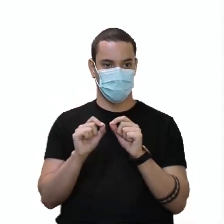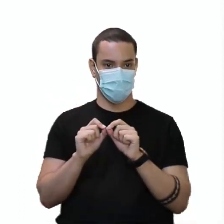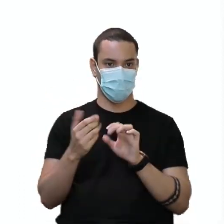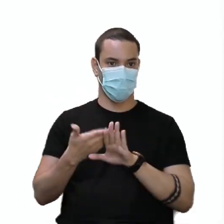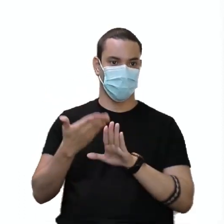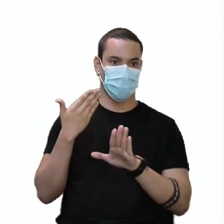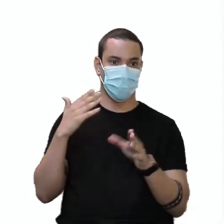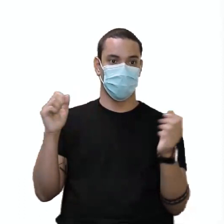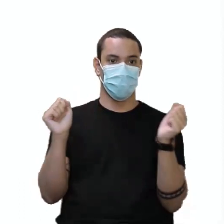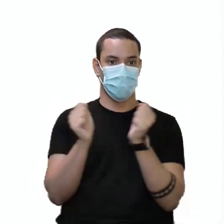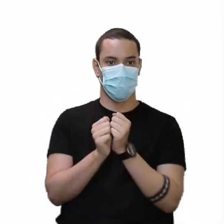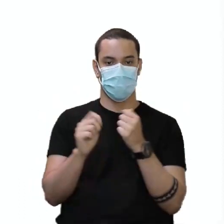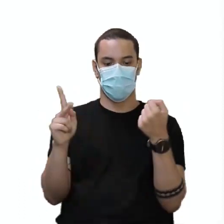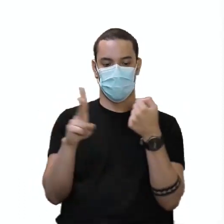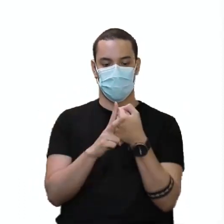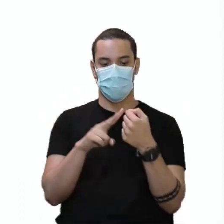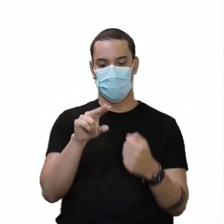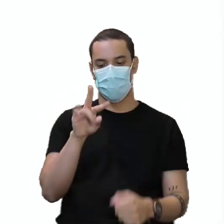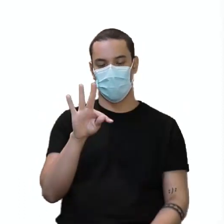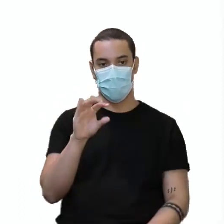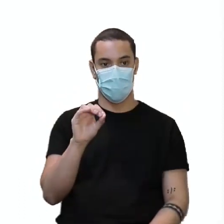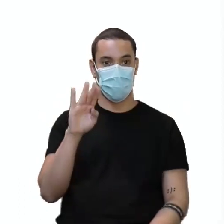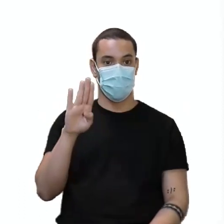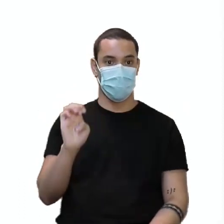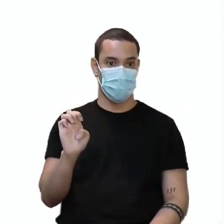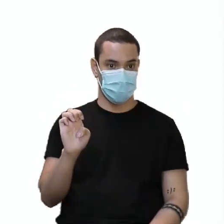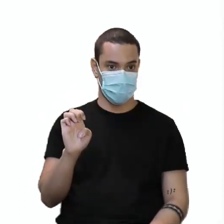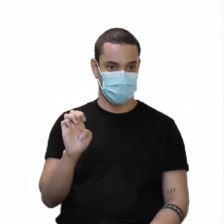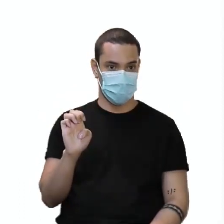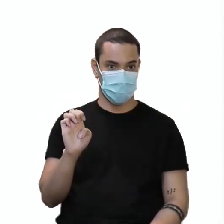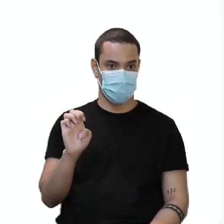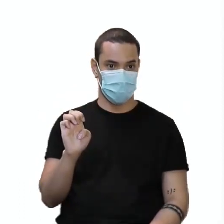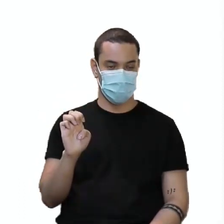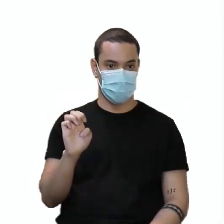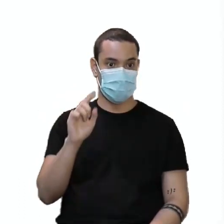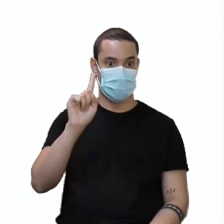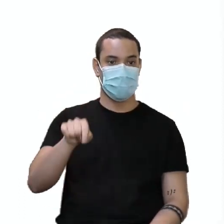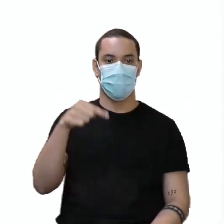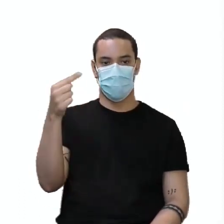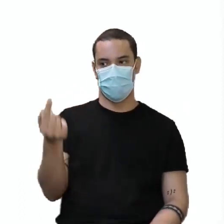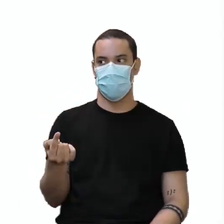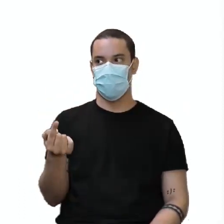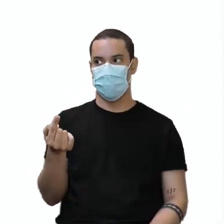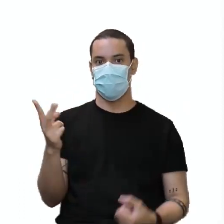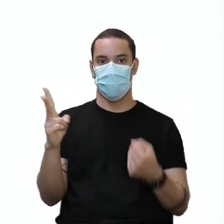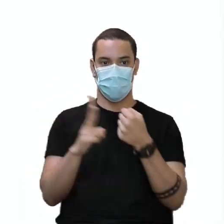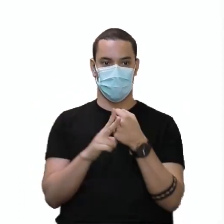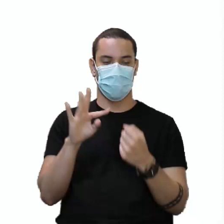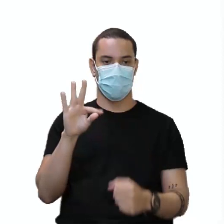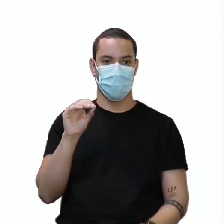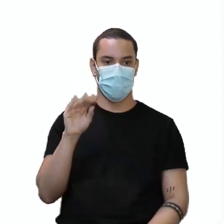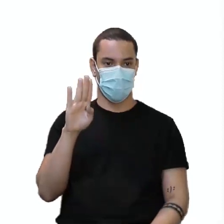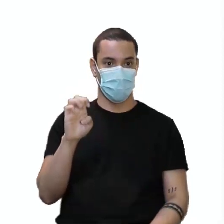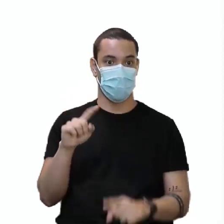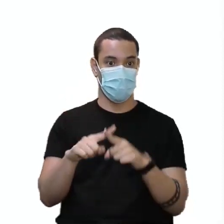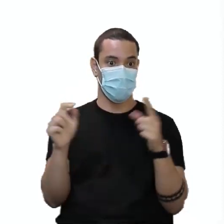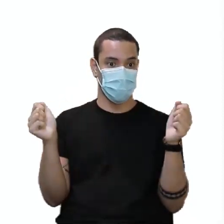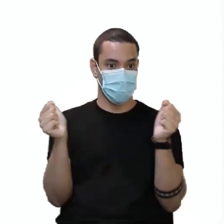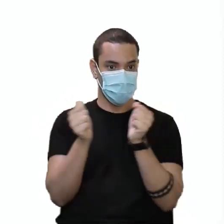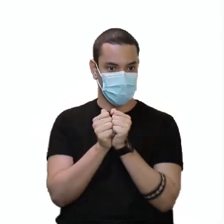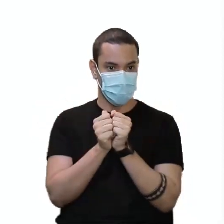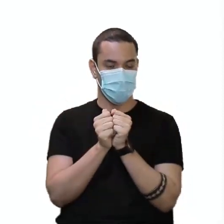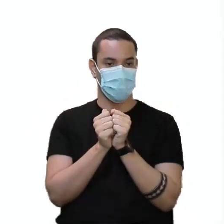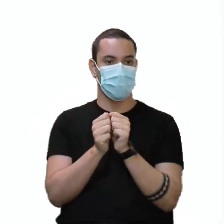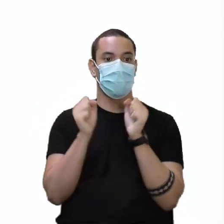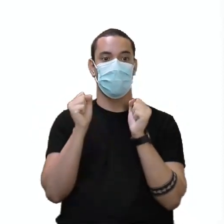contínuo? É do lado do verbo to be. Antes ou depois do verbo to be? After, depois do verbo to be, porém juntos.